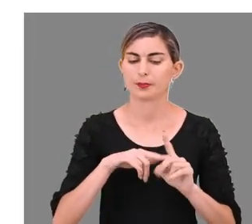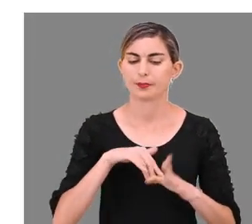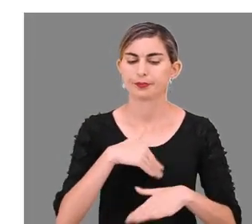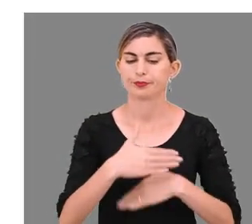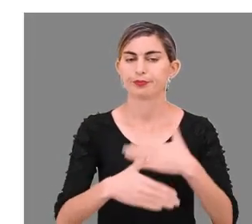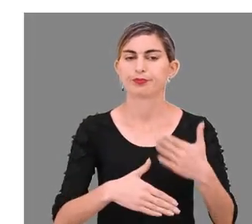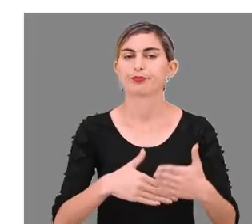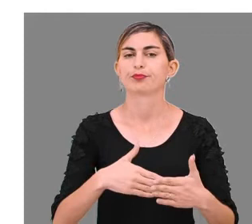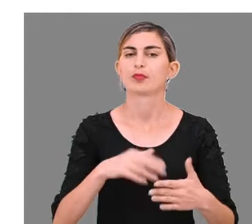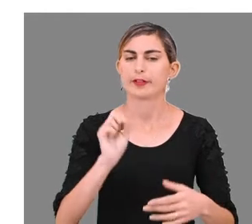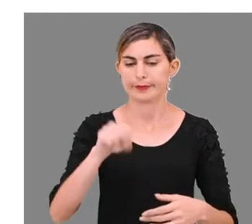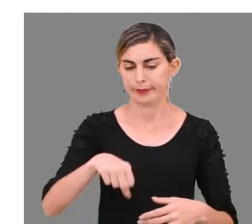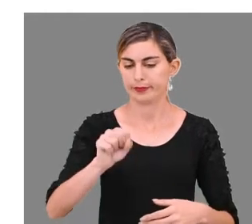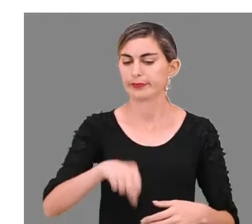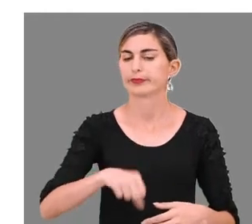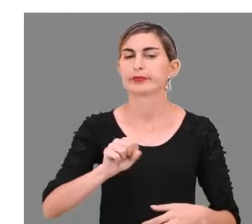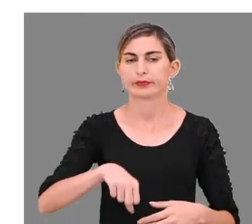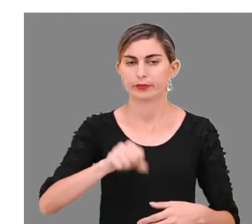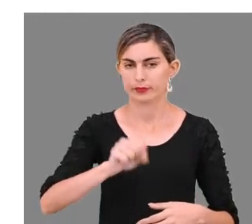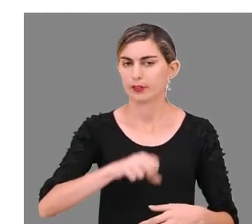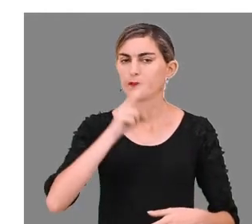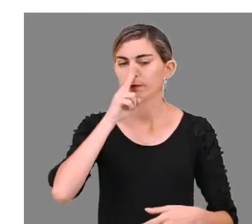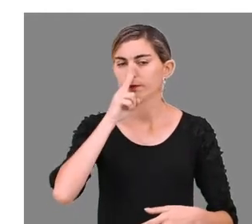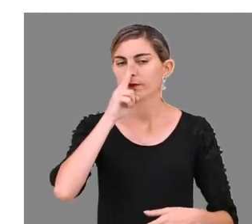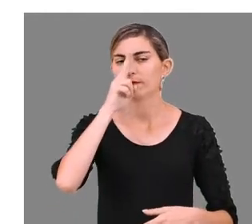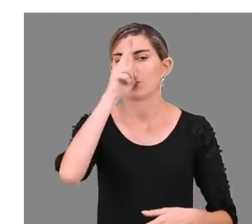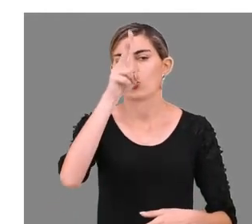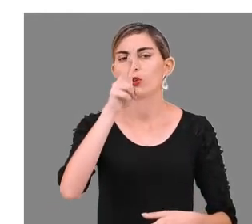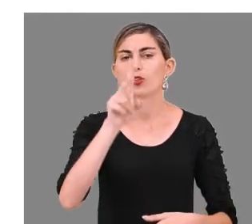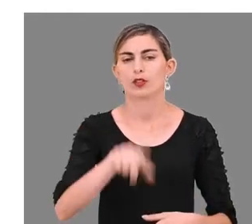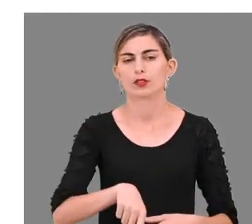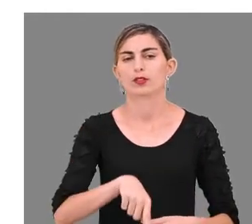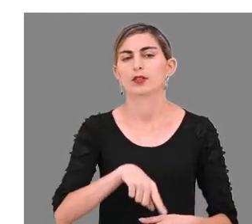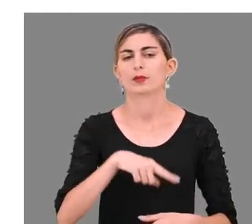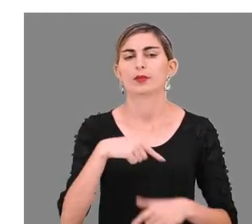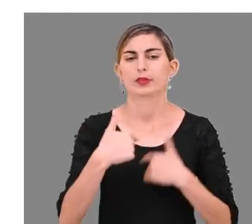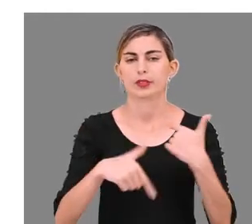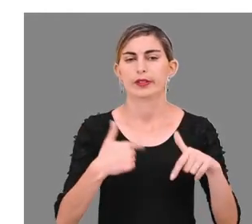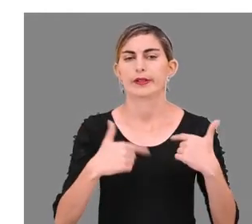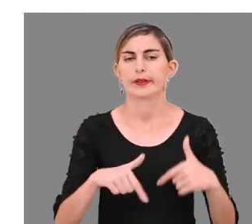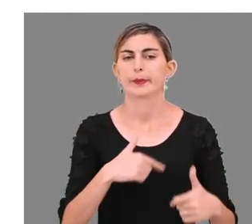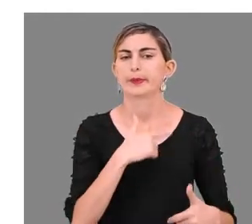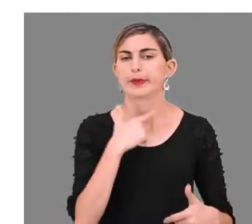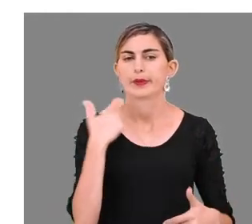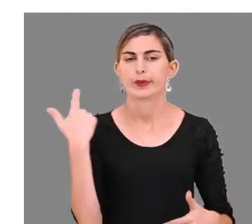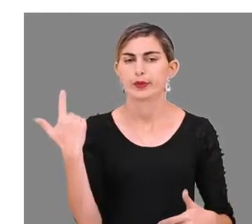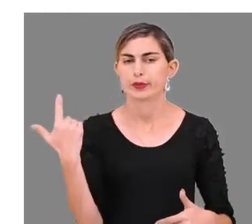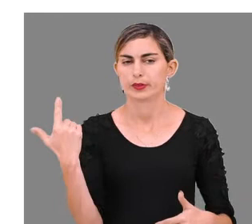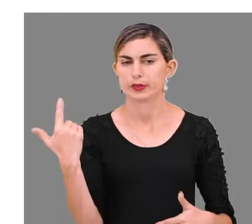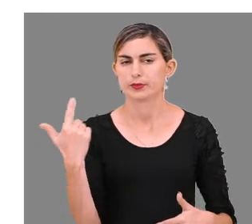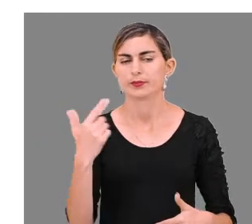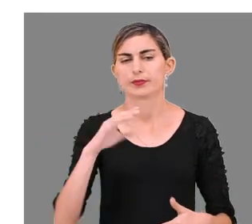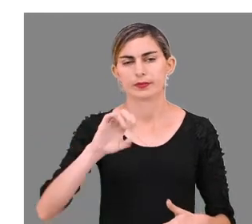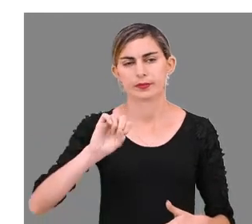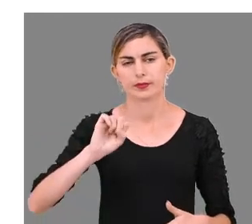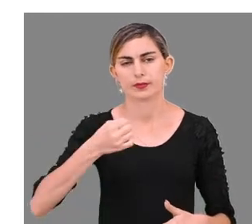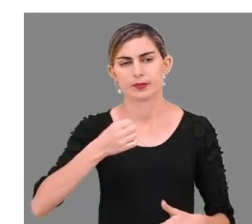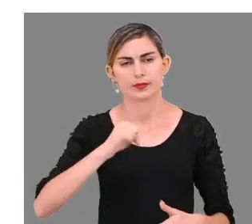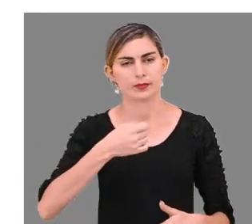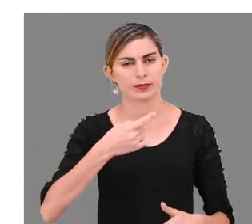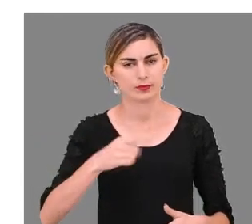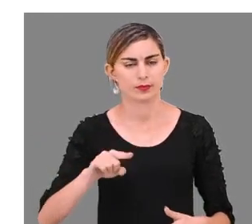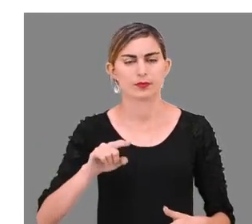de consequência, que aí sim é a consequência mais grave, que vai levar o trabalhador à morte, né?